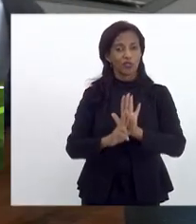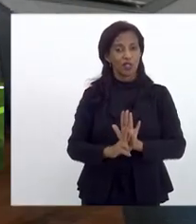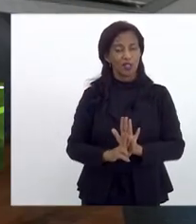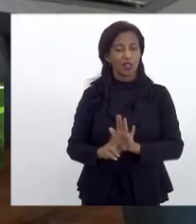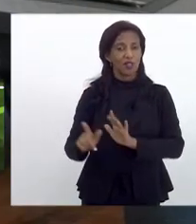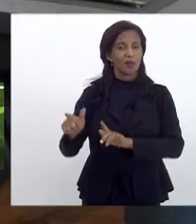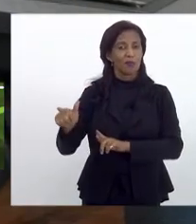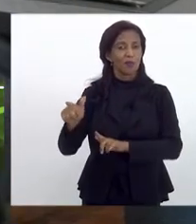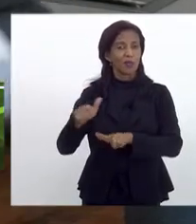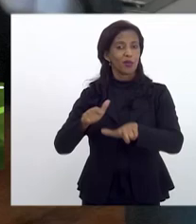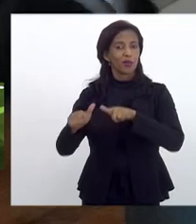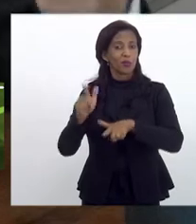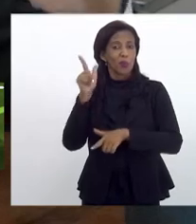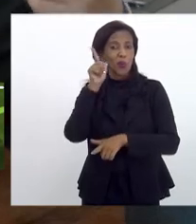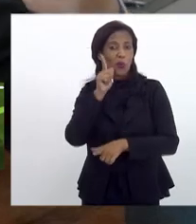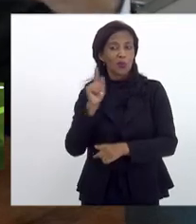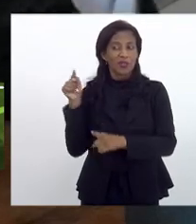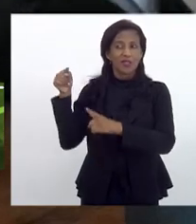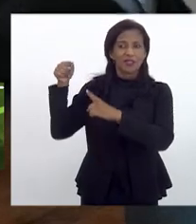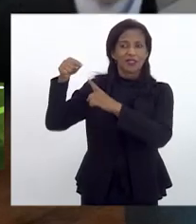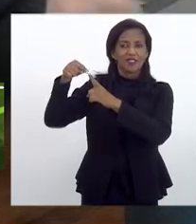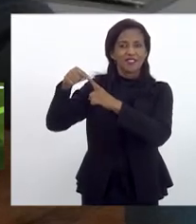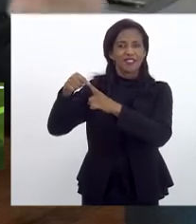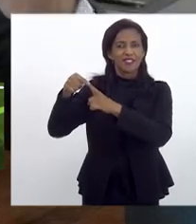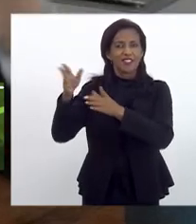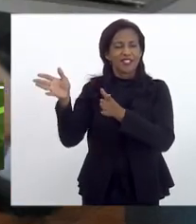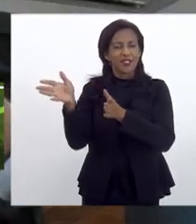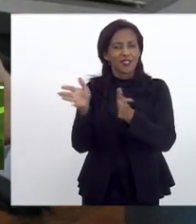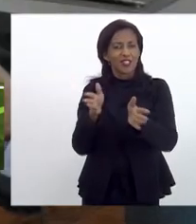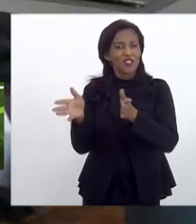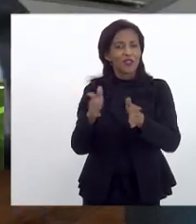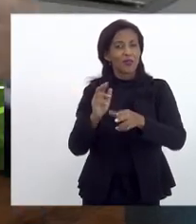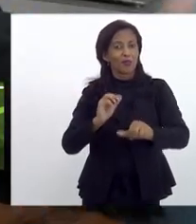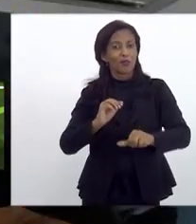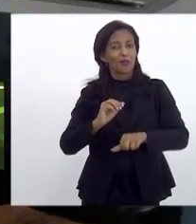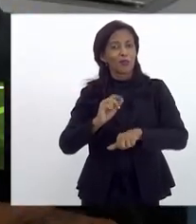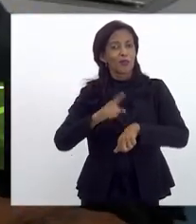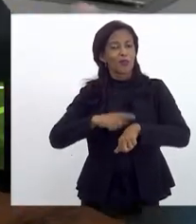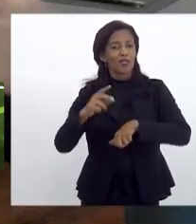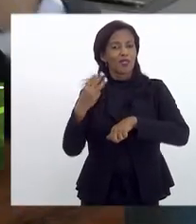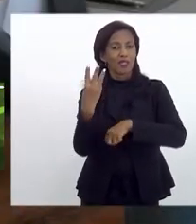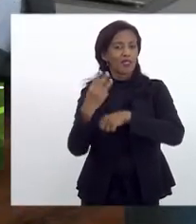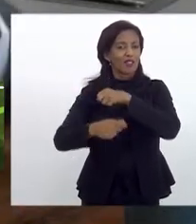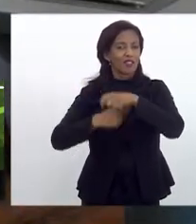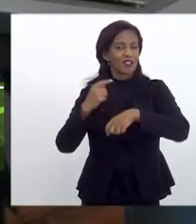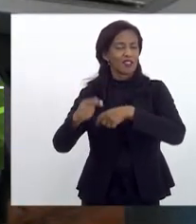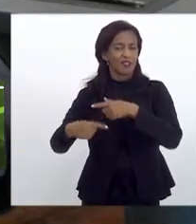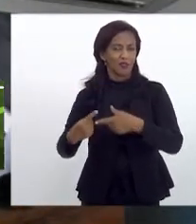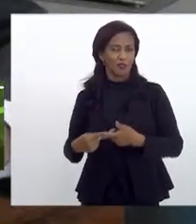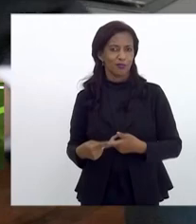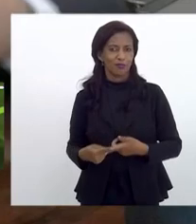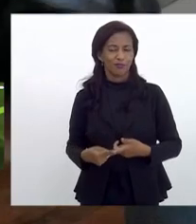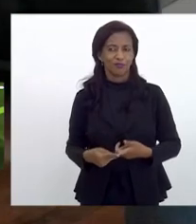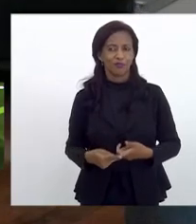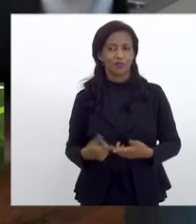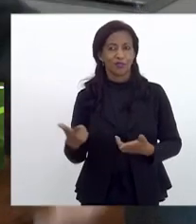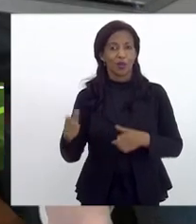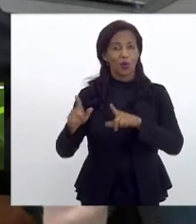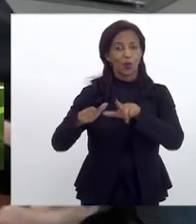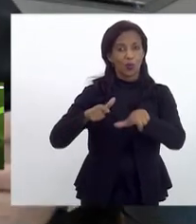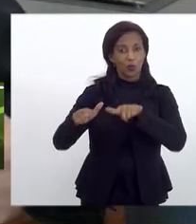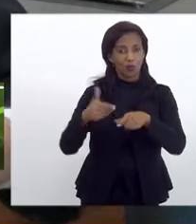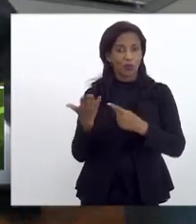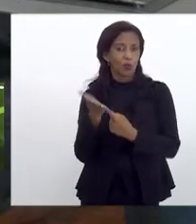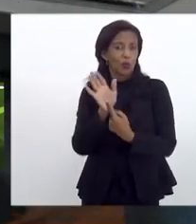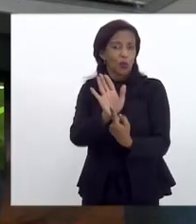que o servidor Alcança o triênio Que não seja apenas O transcurso de 3 anos Por exemplo No transcurso de 3 anos O servidor teria que